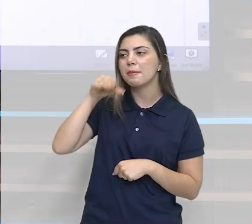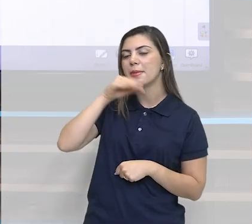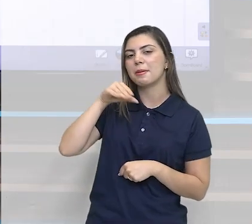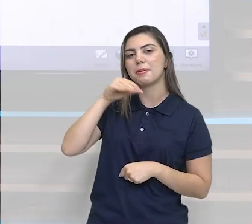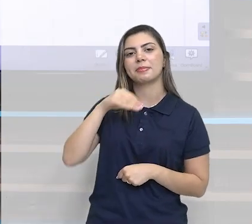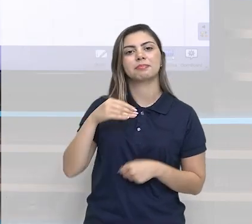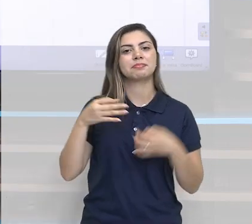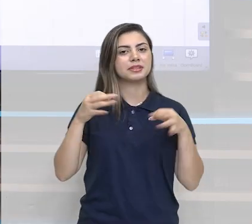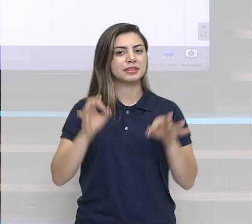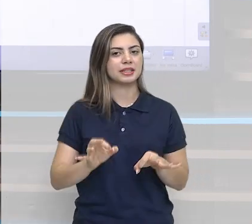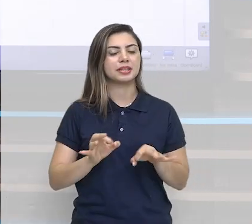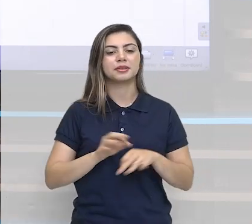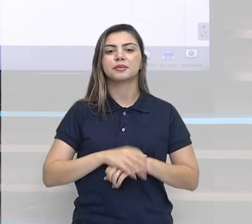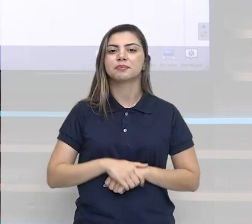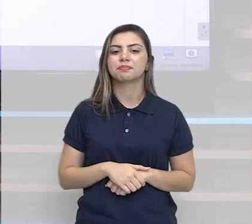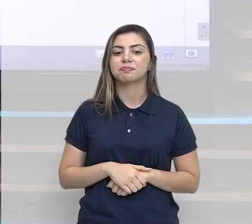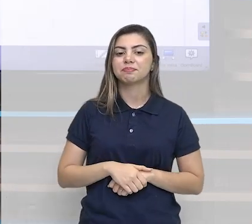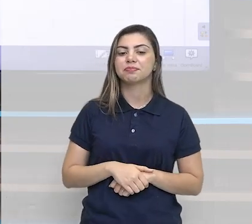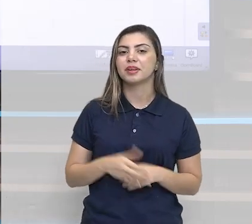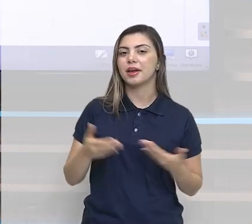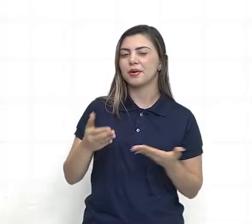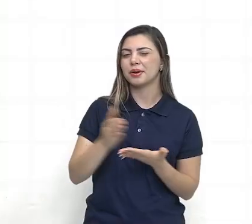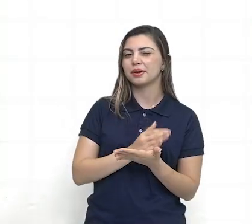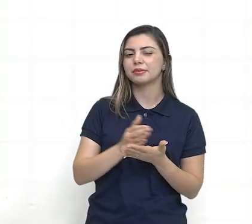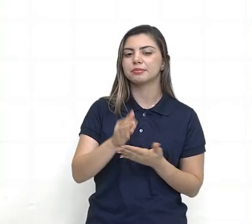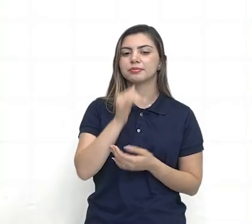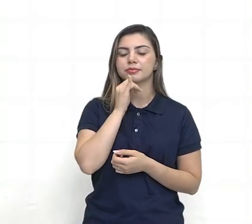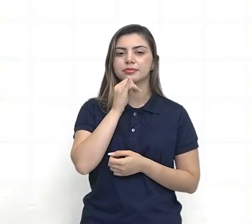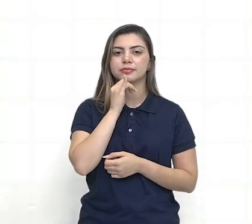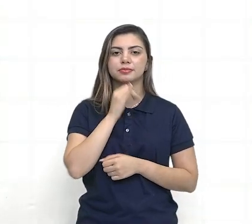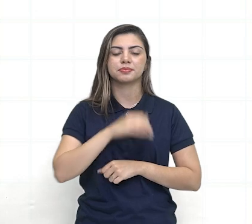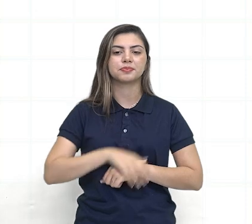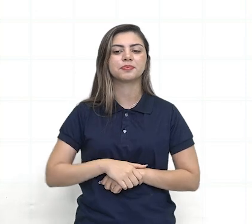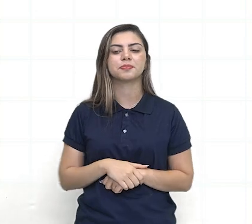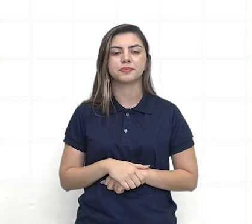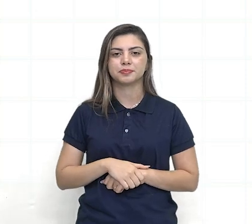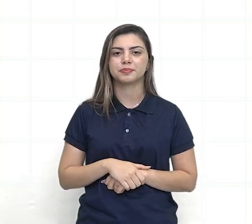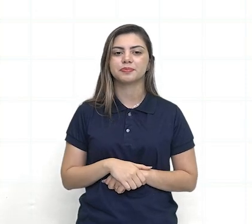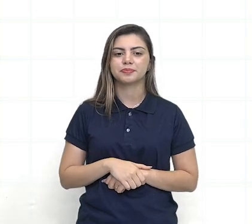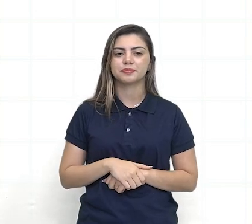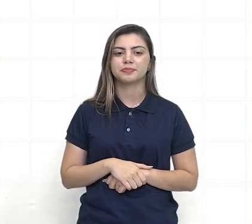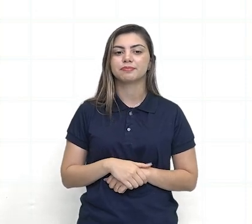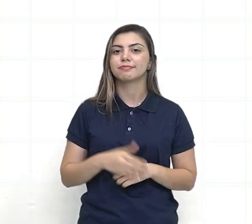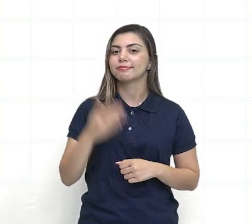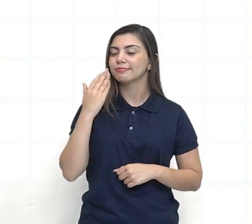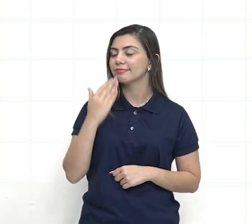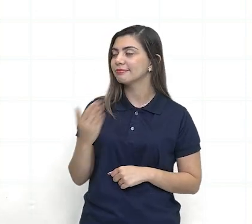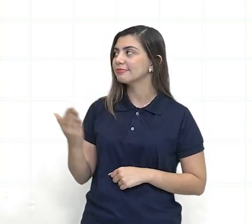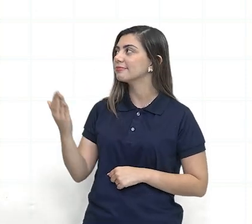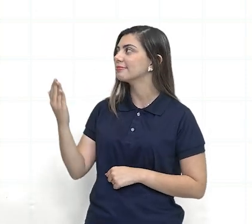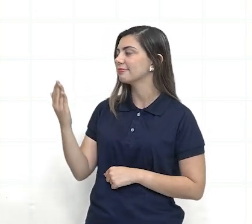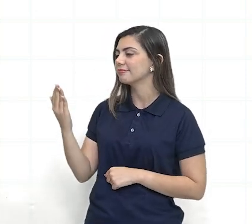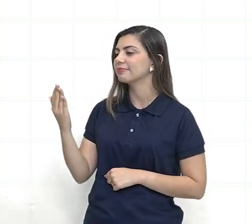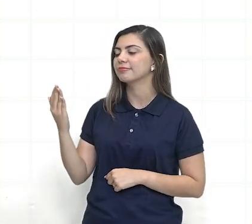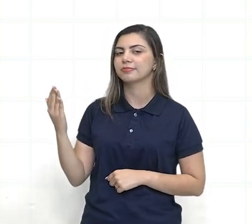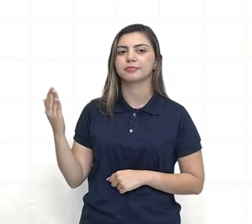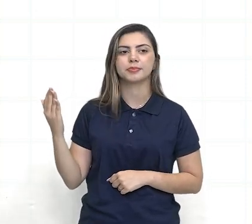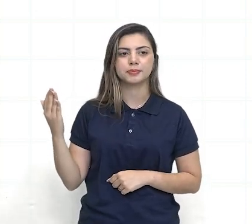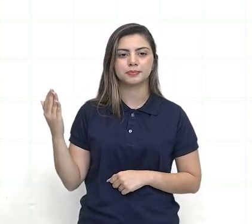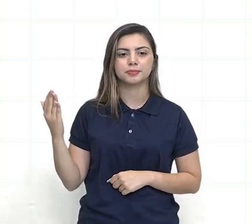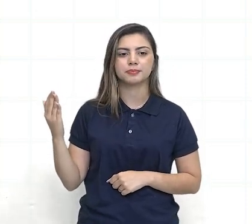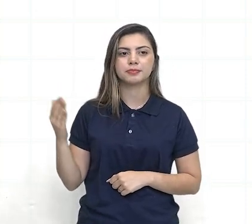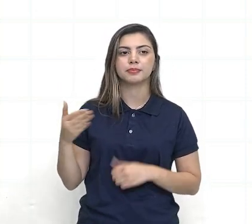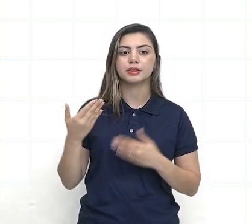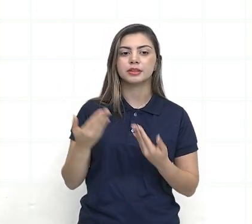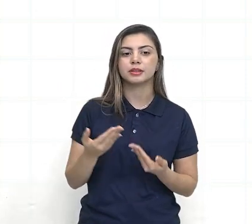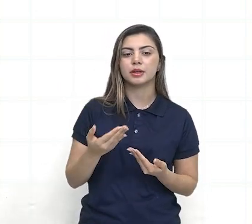pronúncia correta. Muito bem, vamos ver exemplos? Olha aqui, eu tenho então exemplos para você. Veja,